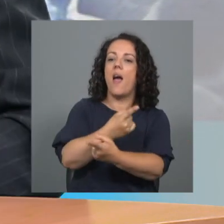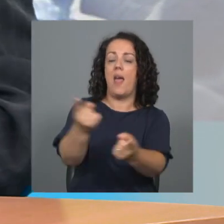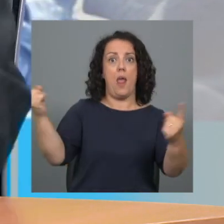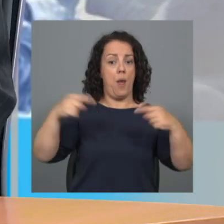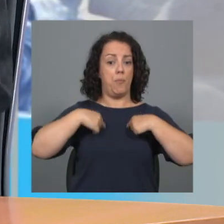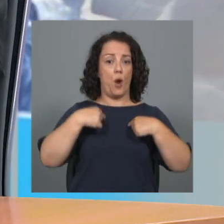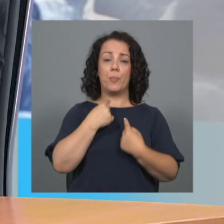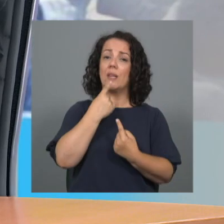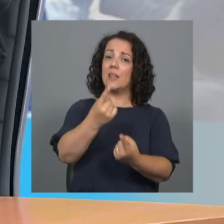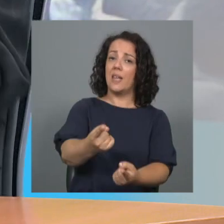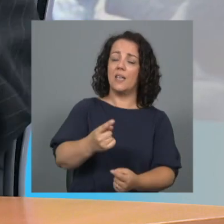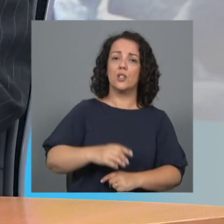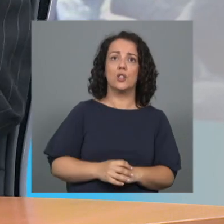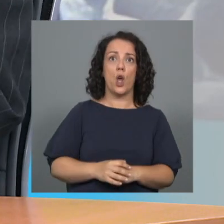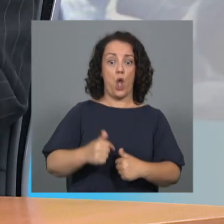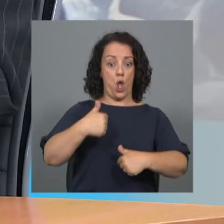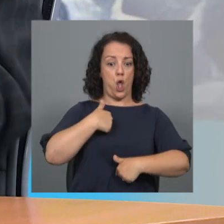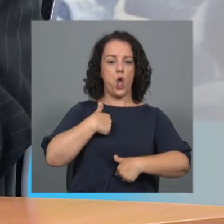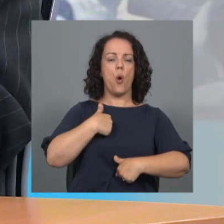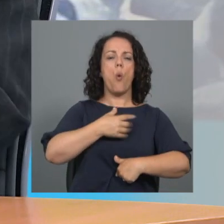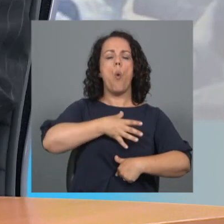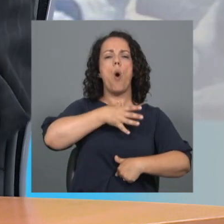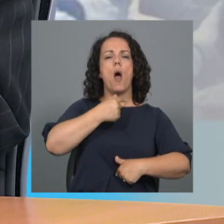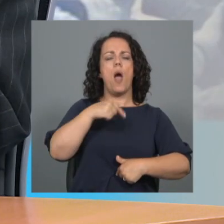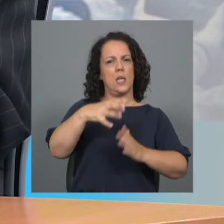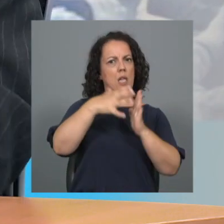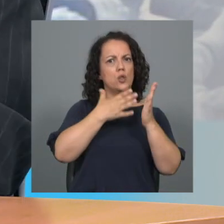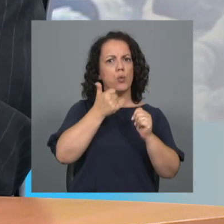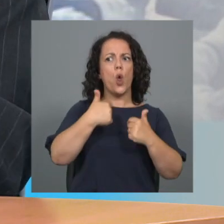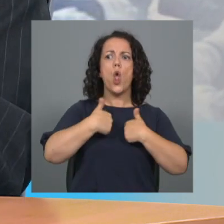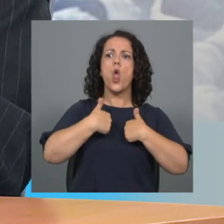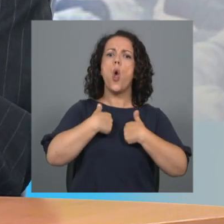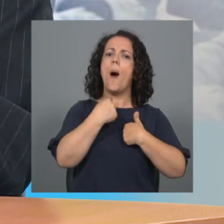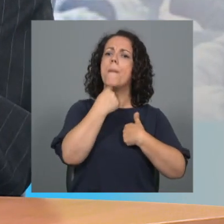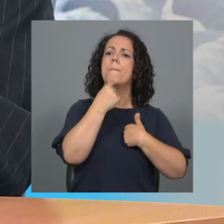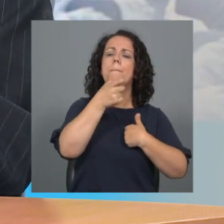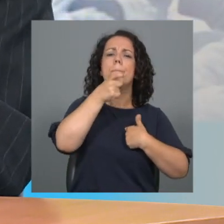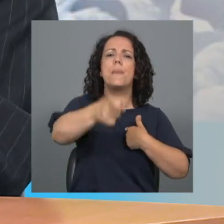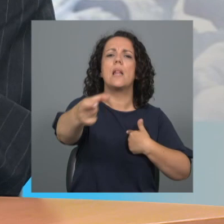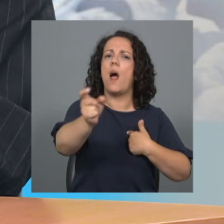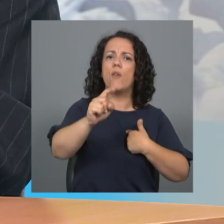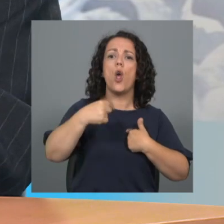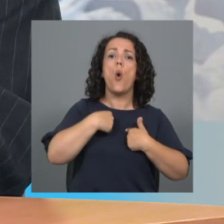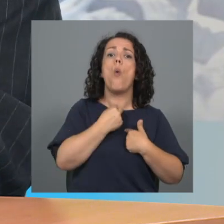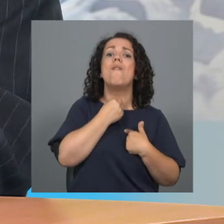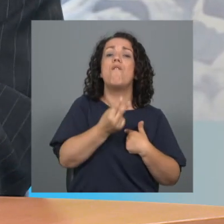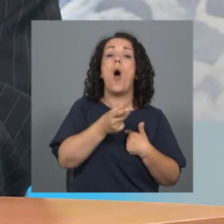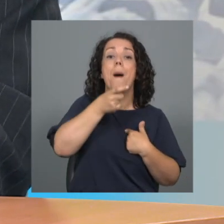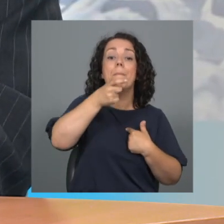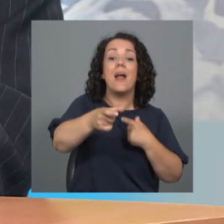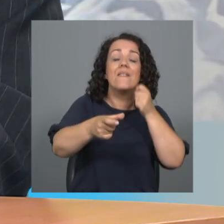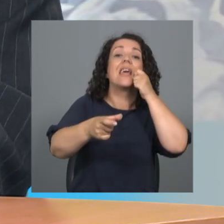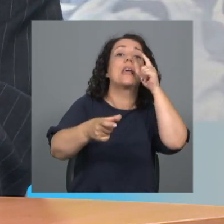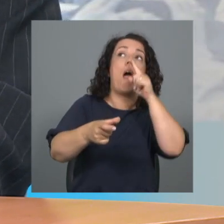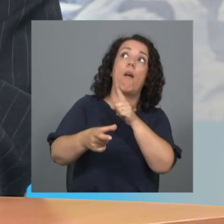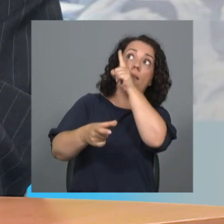diz, eu não sou a palavra. É muito bonito este texto. Eu não sou a palavra, eu sou a voz. A palavra é ele, que é